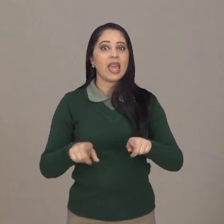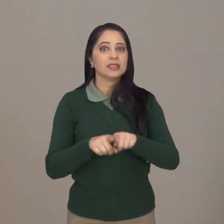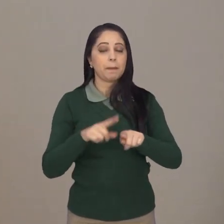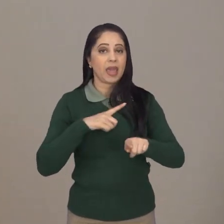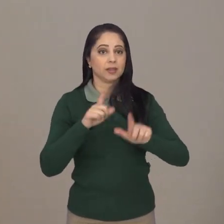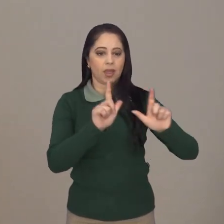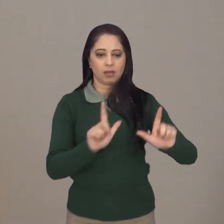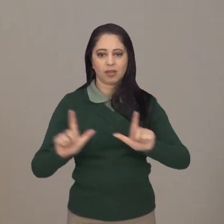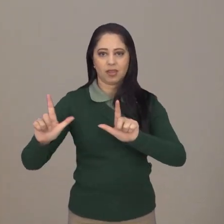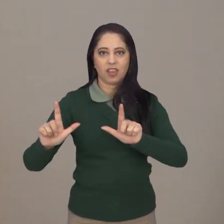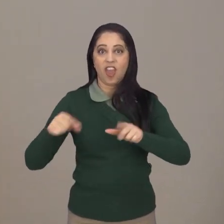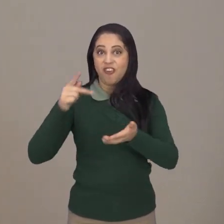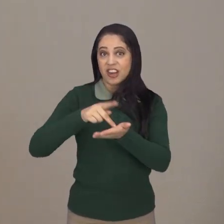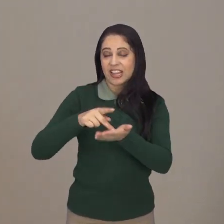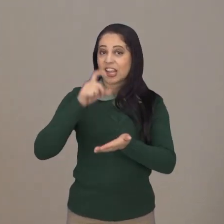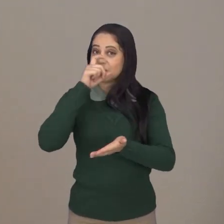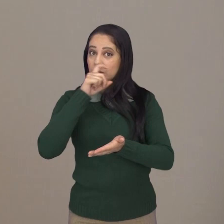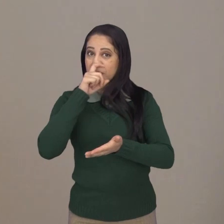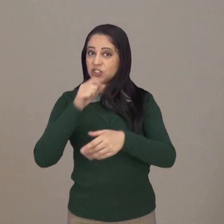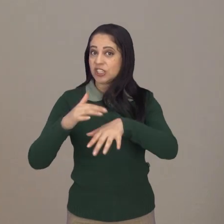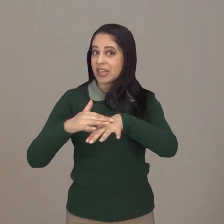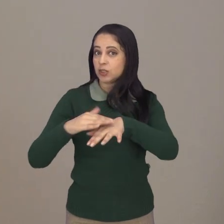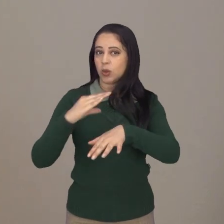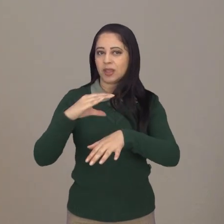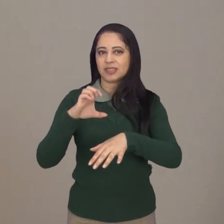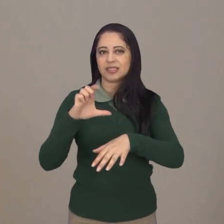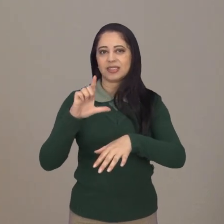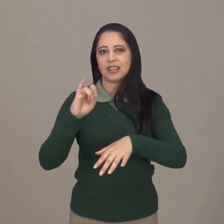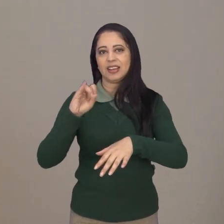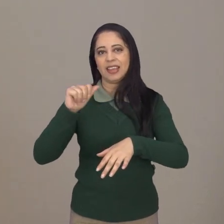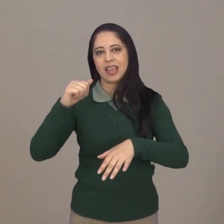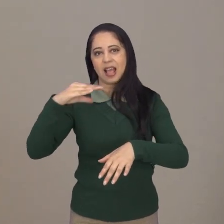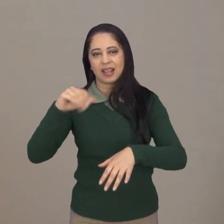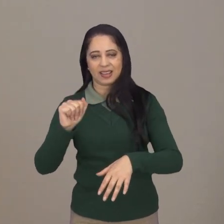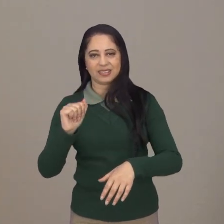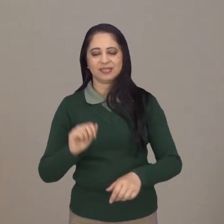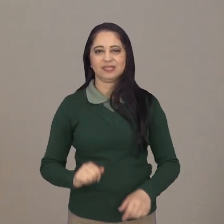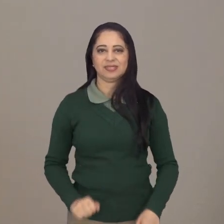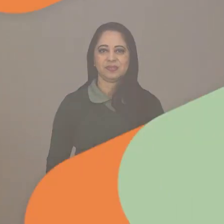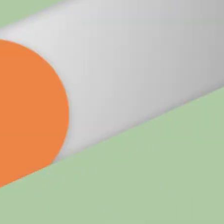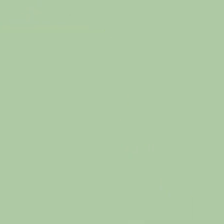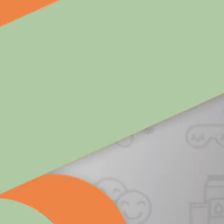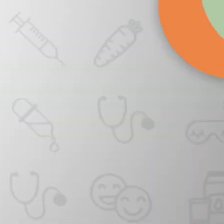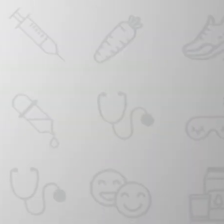gente tem um quadro com mitos e verdades sobre a doença celíaca. A gente volta já já.